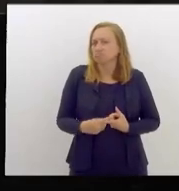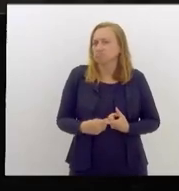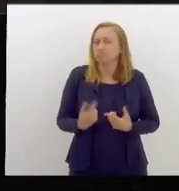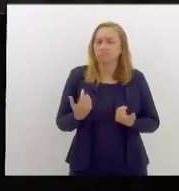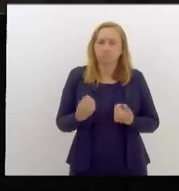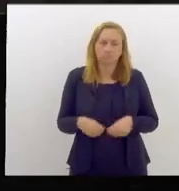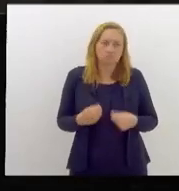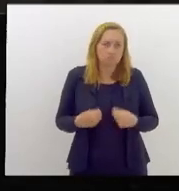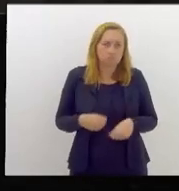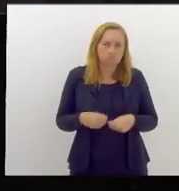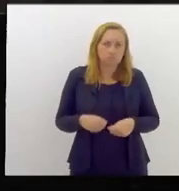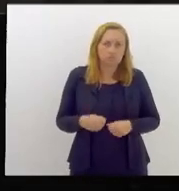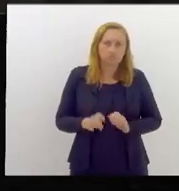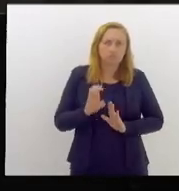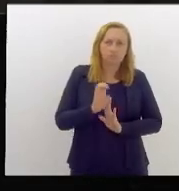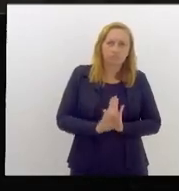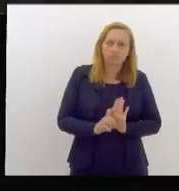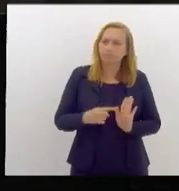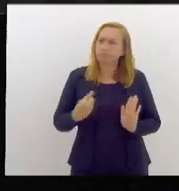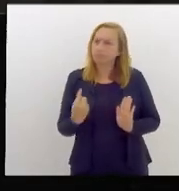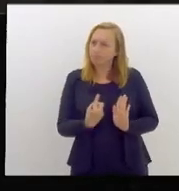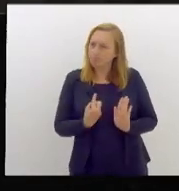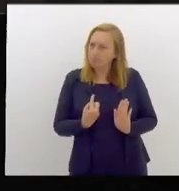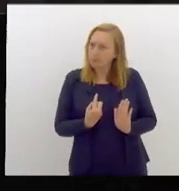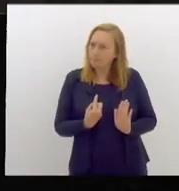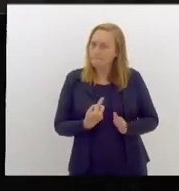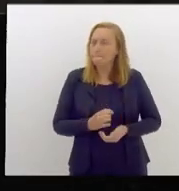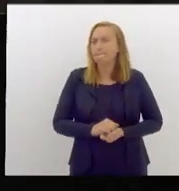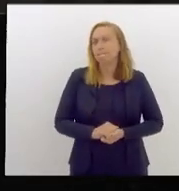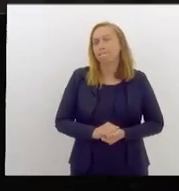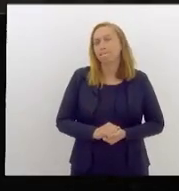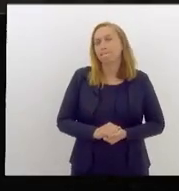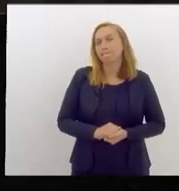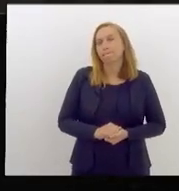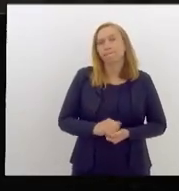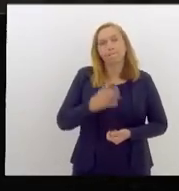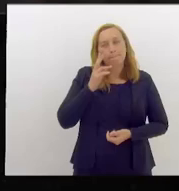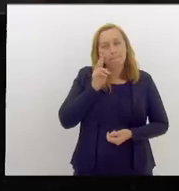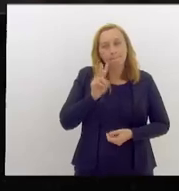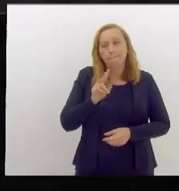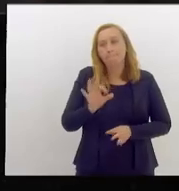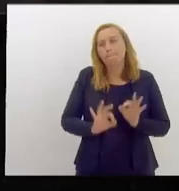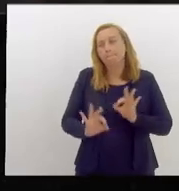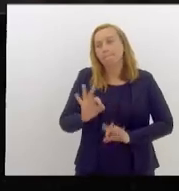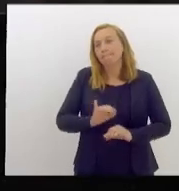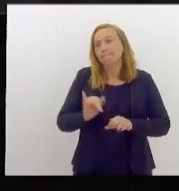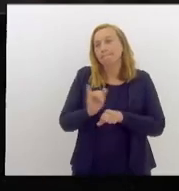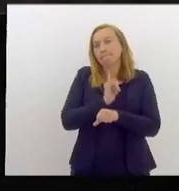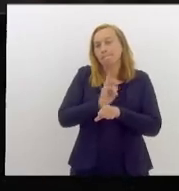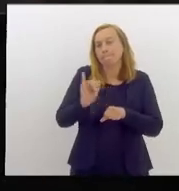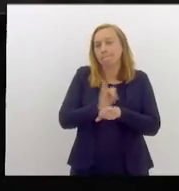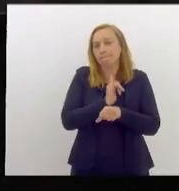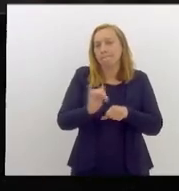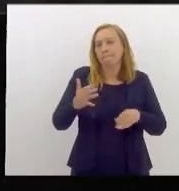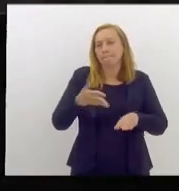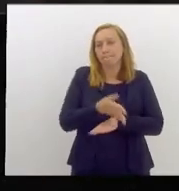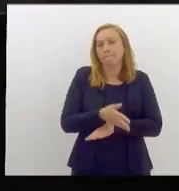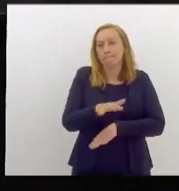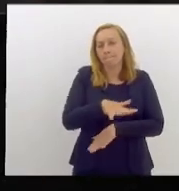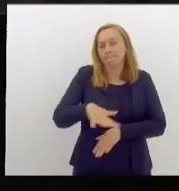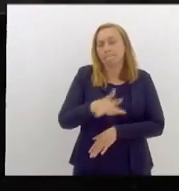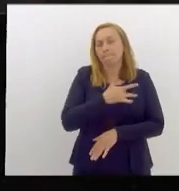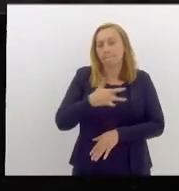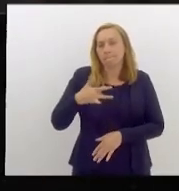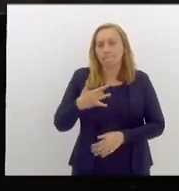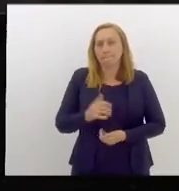preciso uma Emenda Nossa para que esse essa esse olhar de planejamento estratégico alcançasse a área da